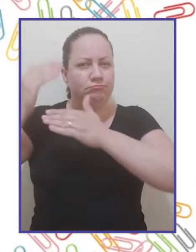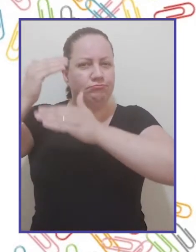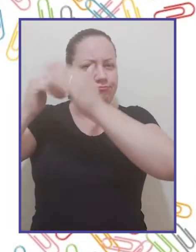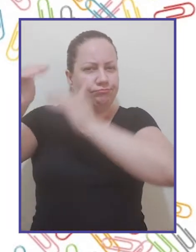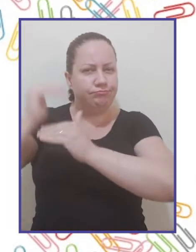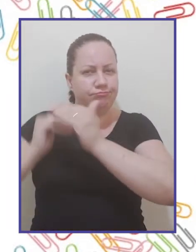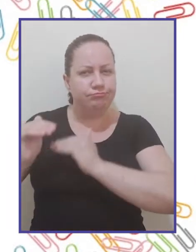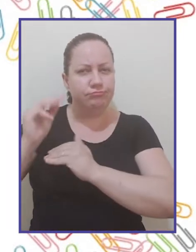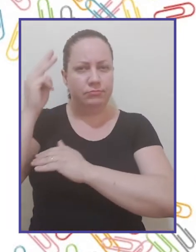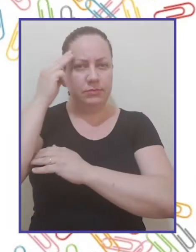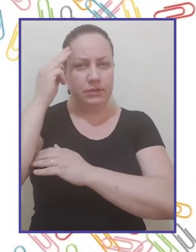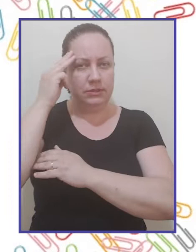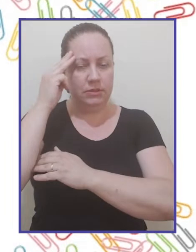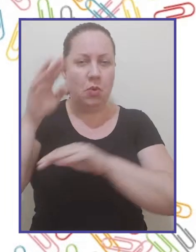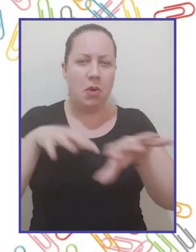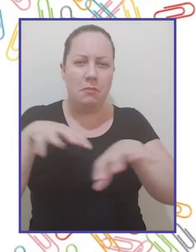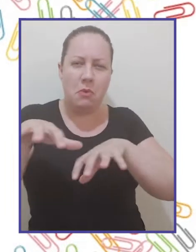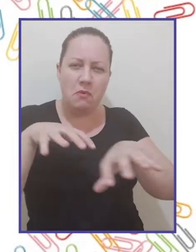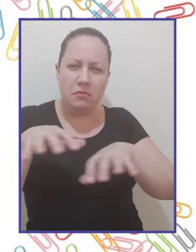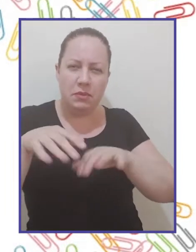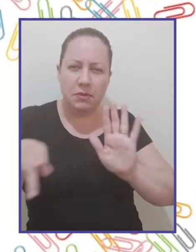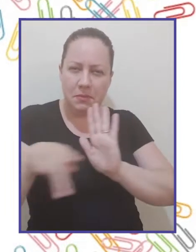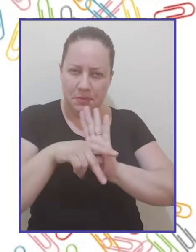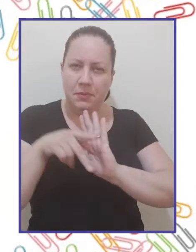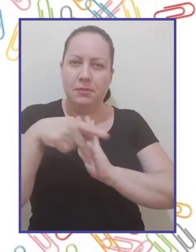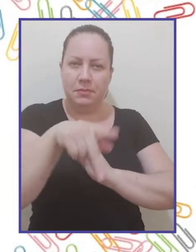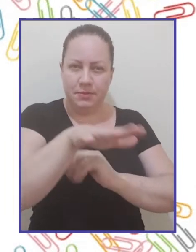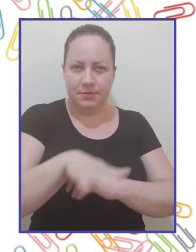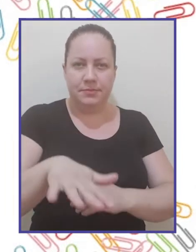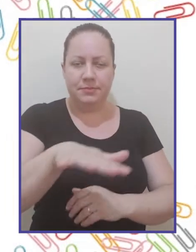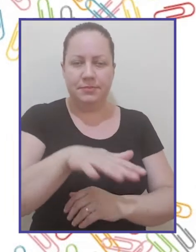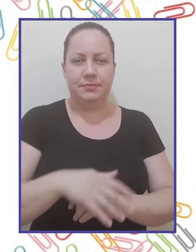retardo mental e a movimentos estereotipados,